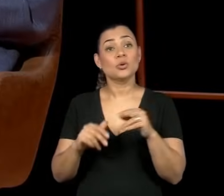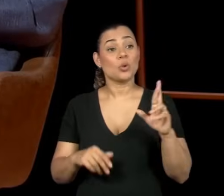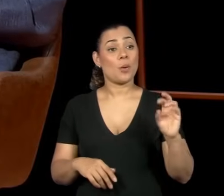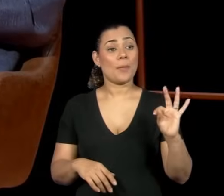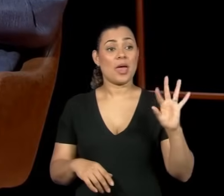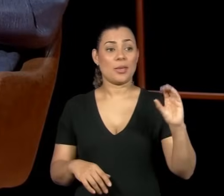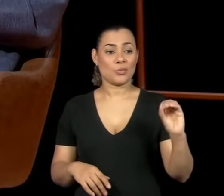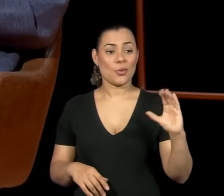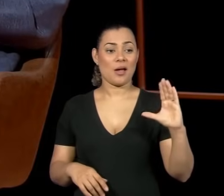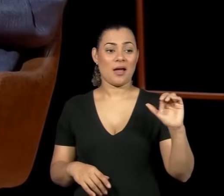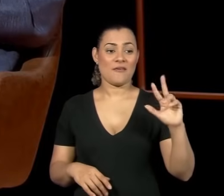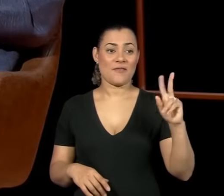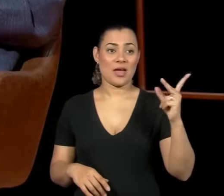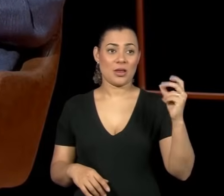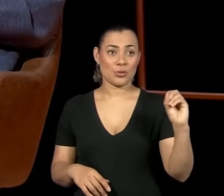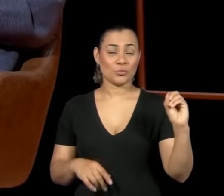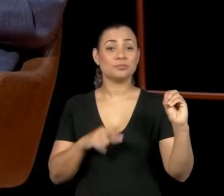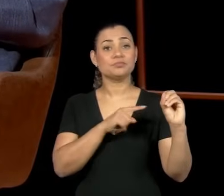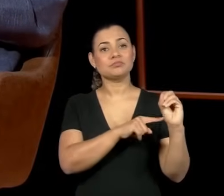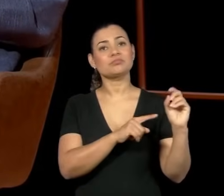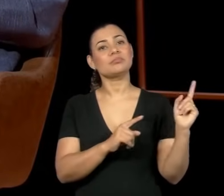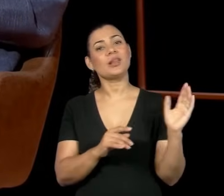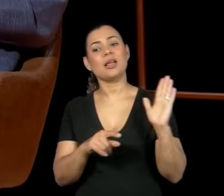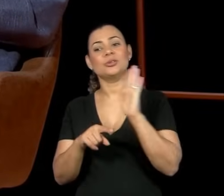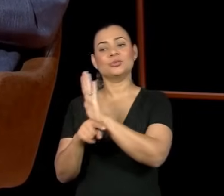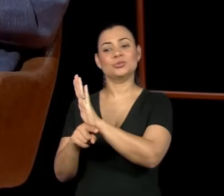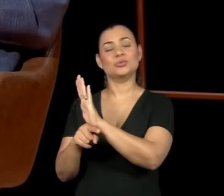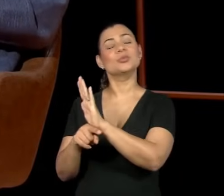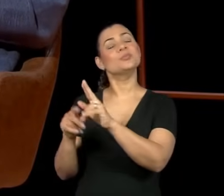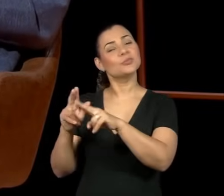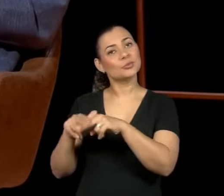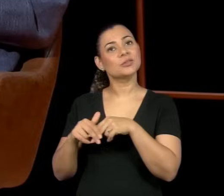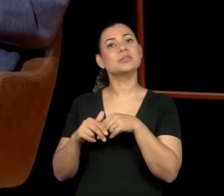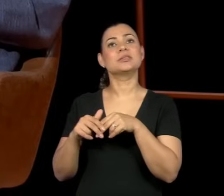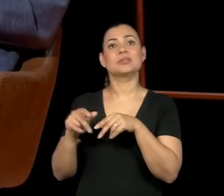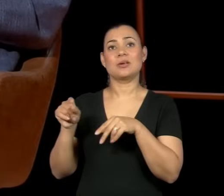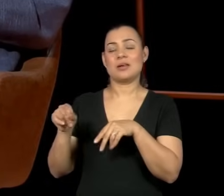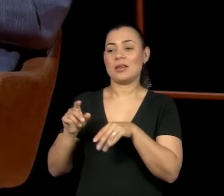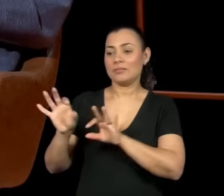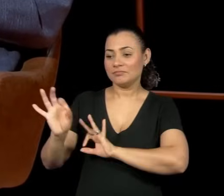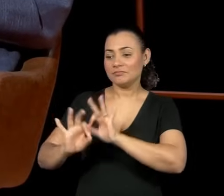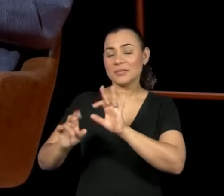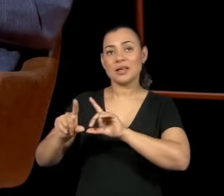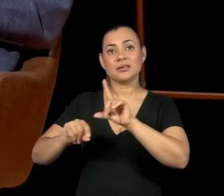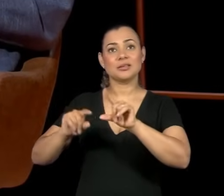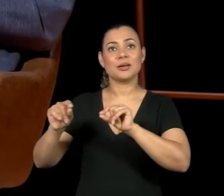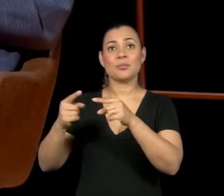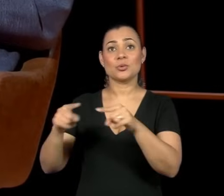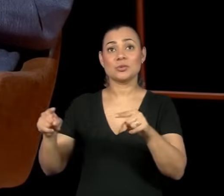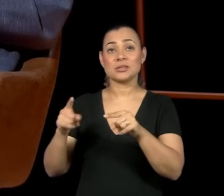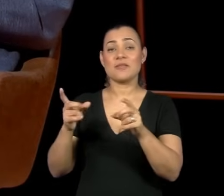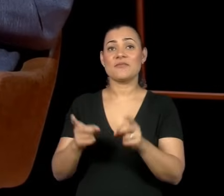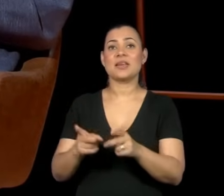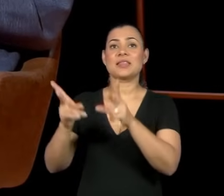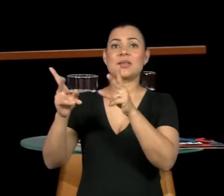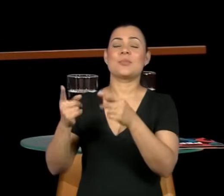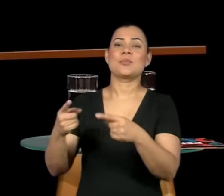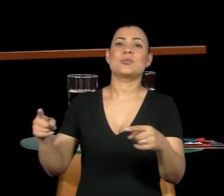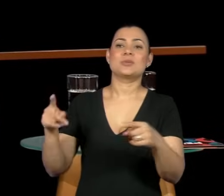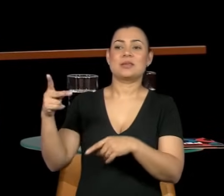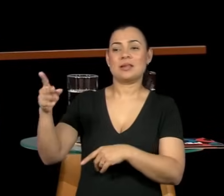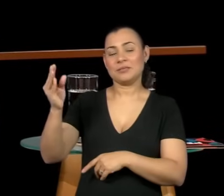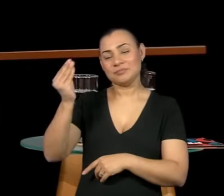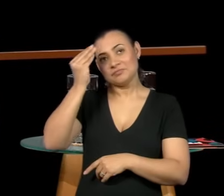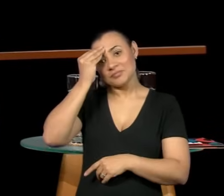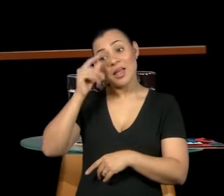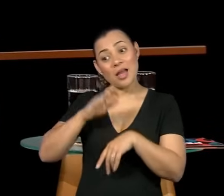que é uma pessoa muito importante na vida da Rita, nós criamos a editora musical da Rita, vendemos a música Mania de Você para